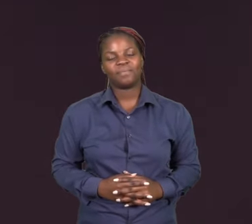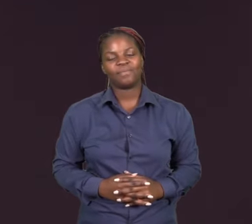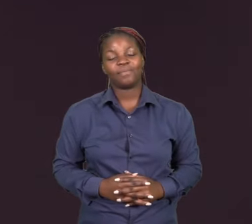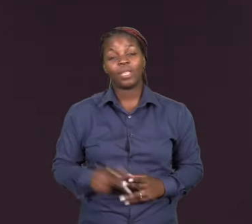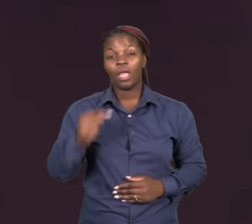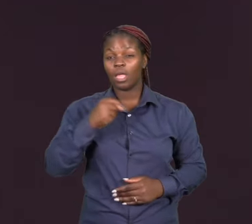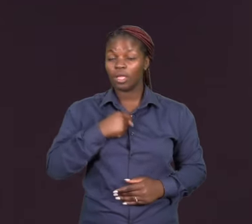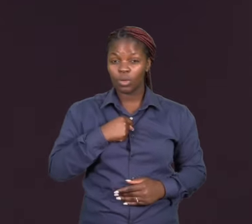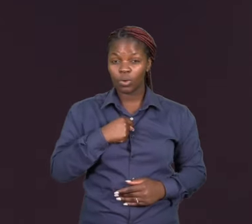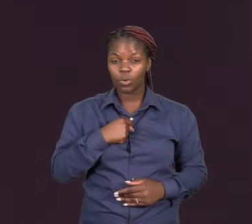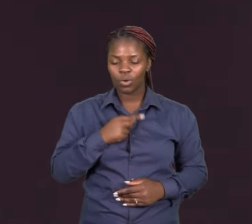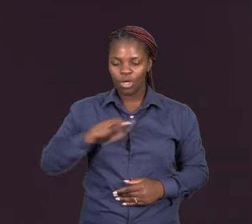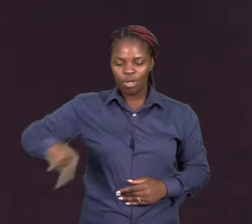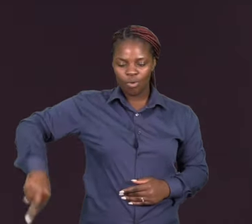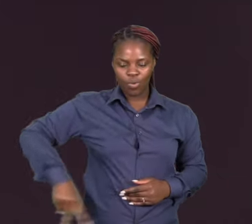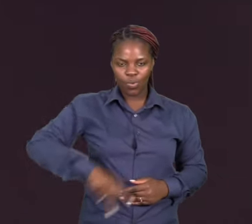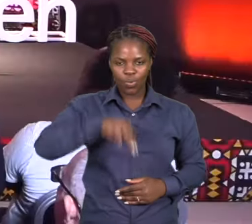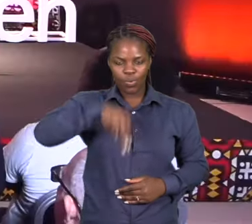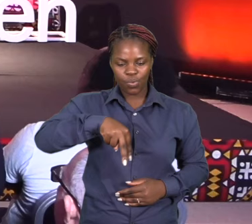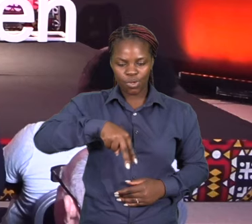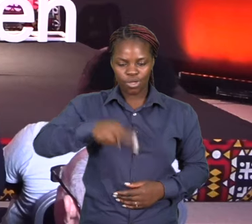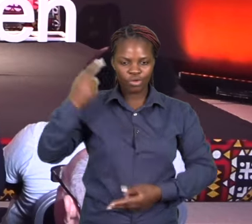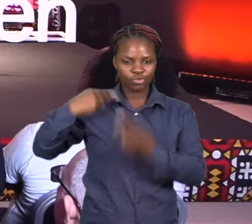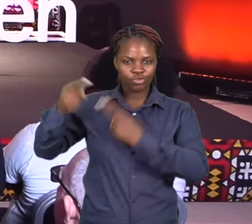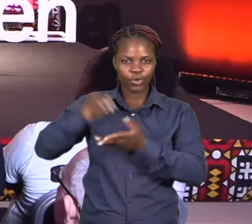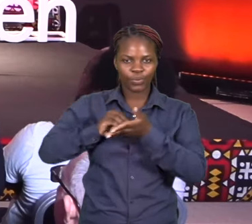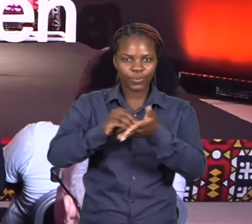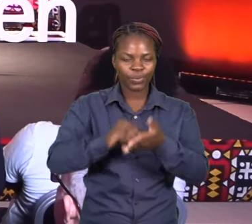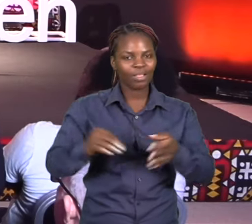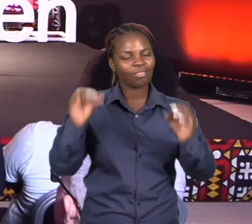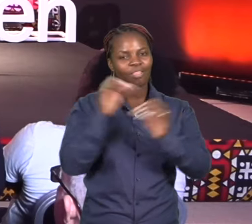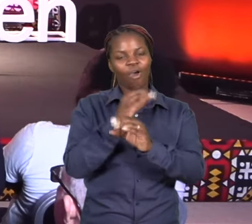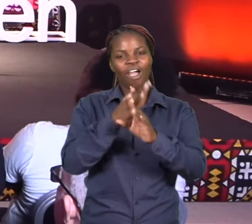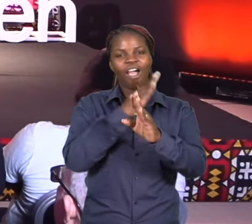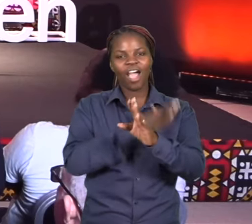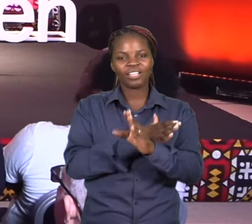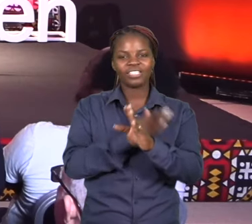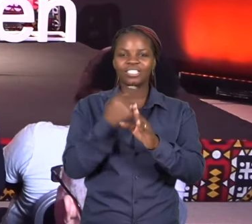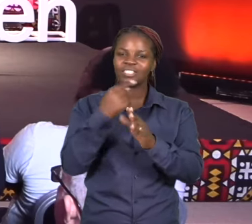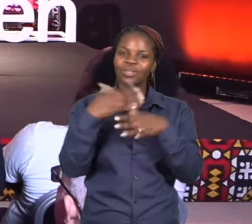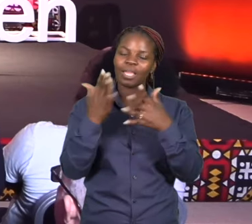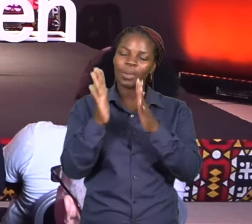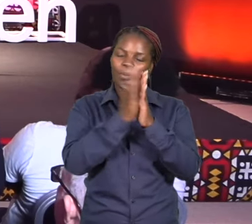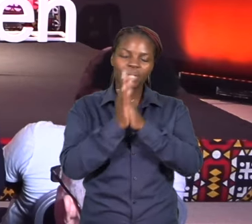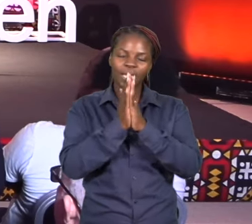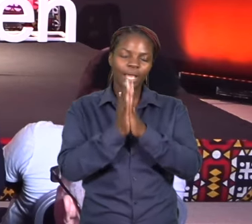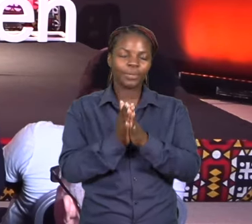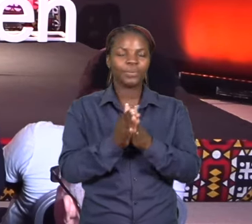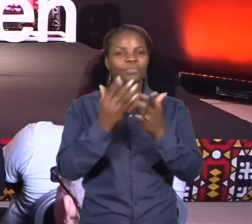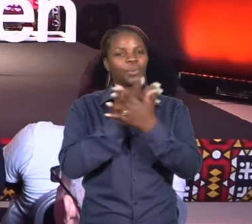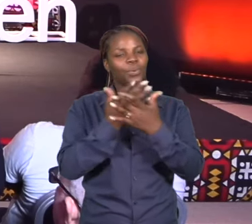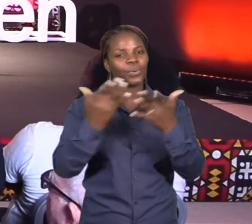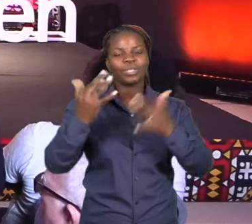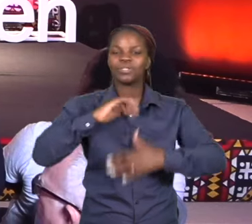algum subir a este palco do Ted sem agradecer as grandes mulheres que têm segurado o meu mundo até hoje porque no